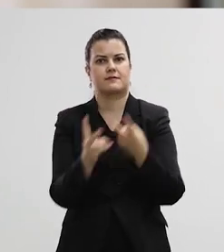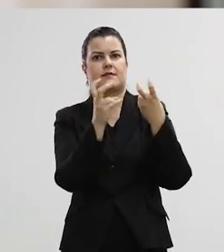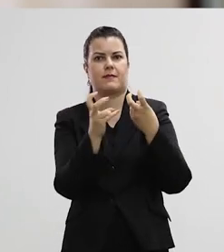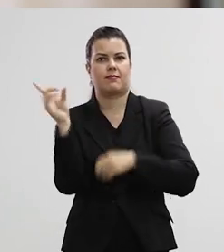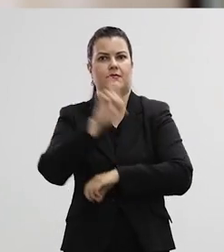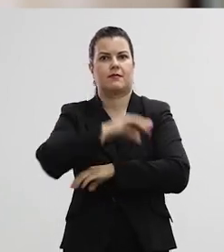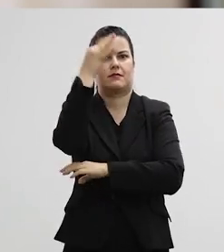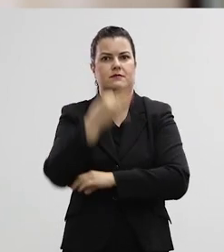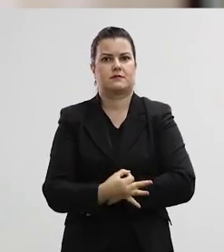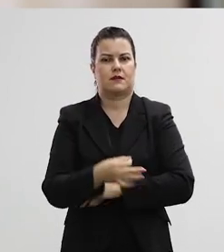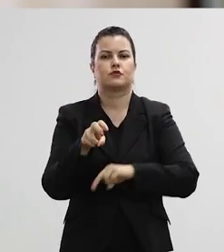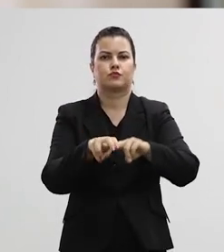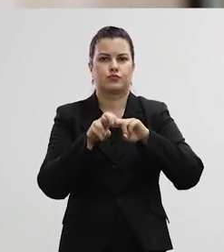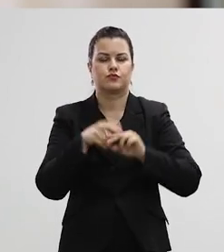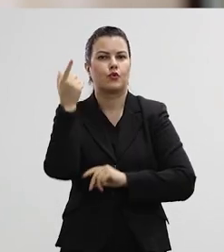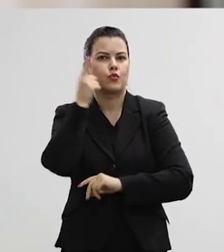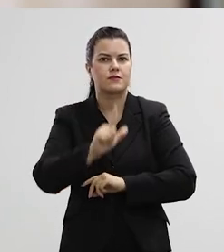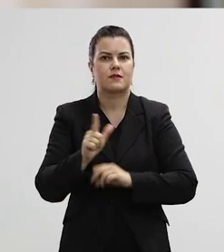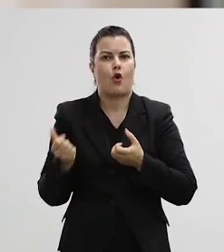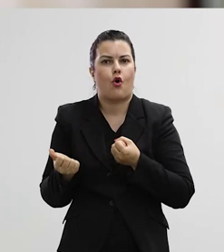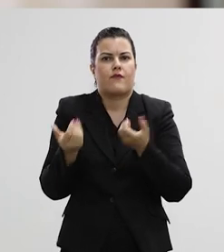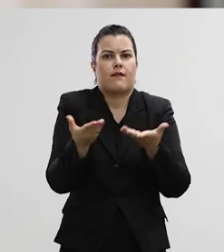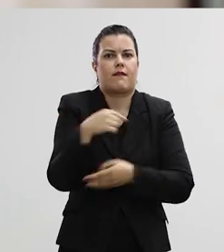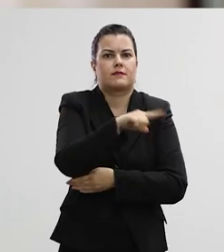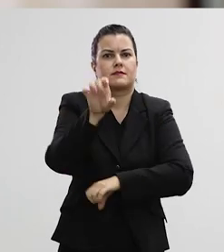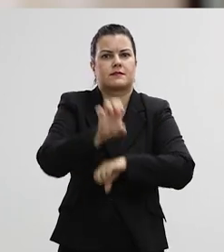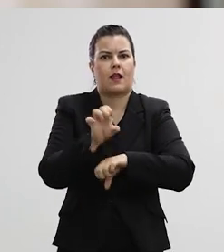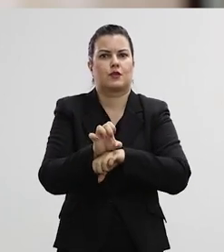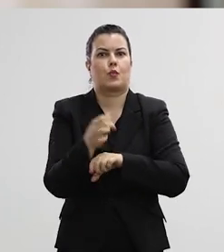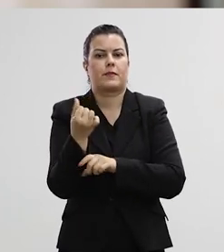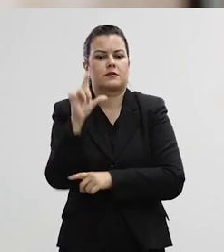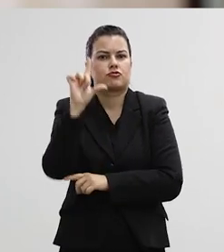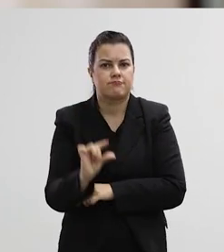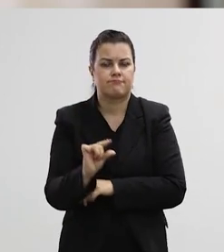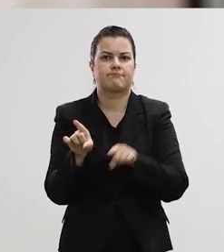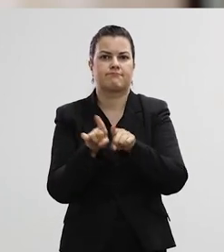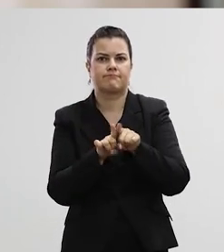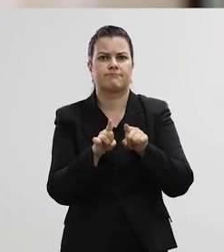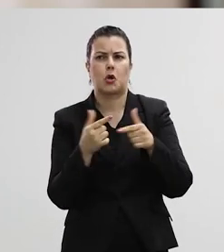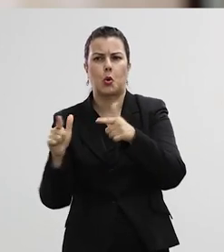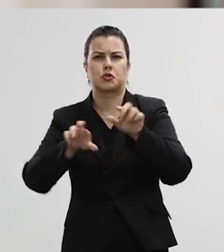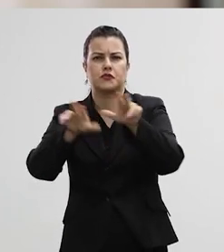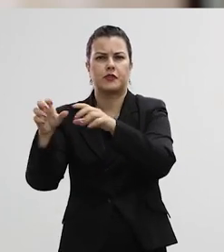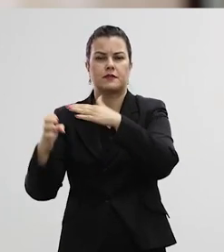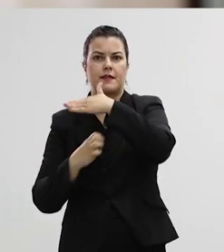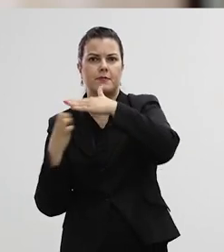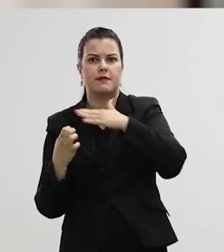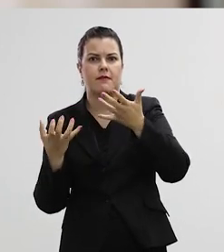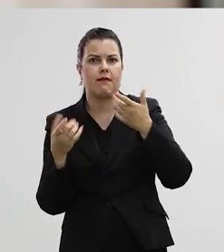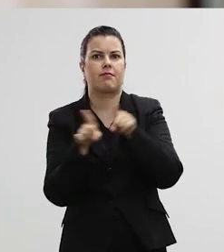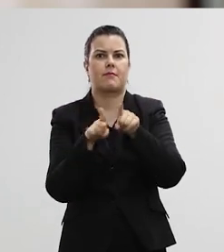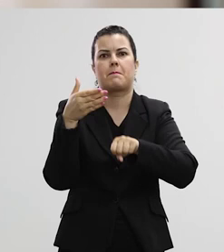sabem que vão receber na data correta e por isso oferecem menores preços ao estado a maior concorrência